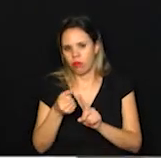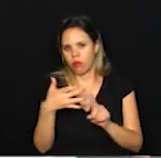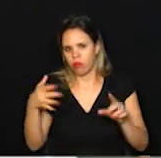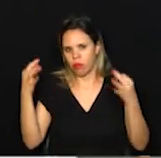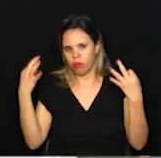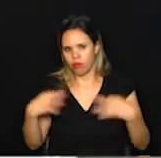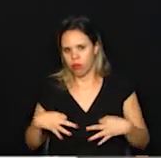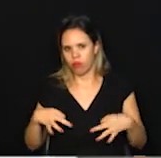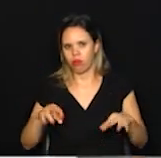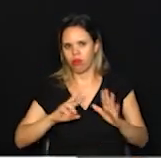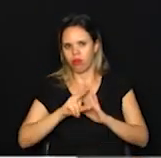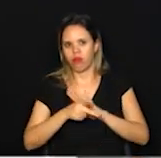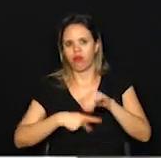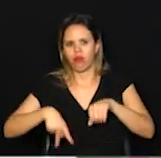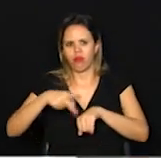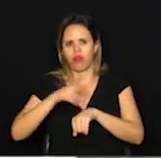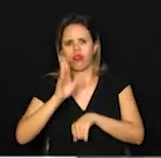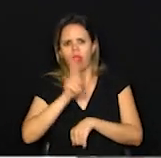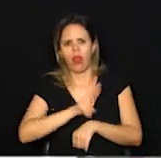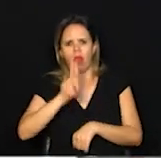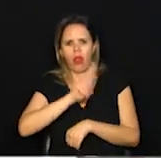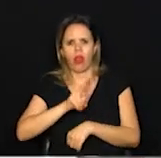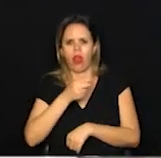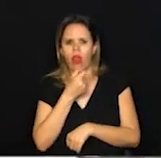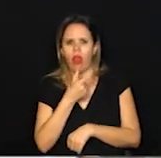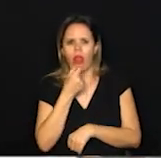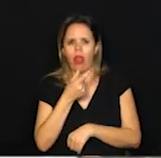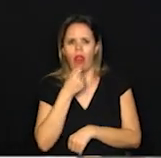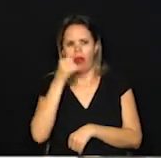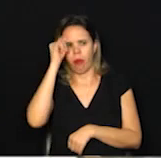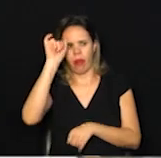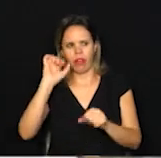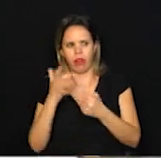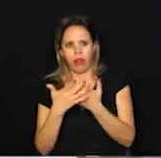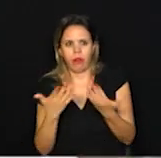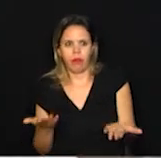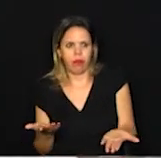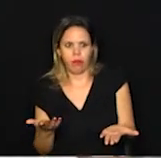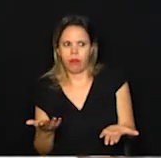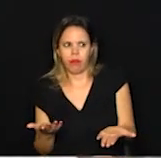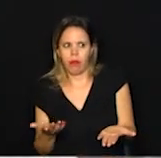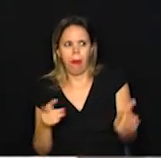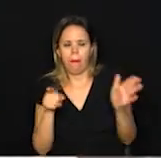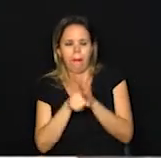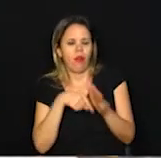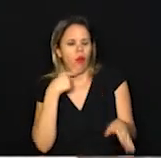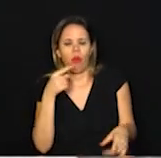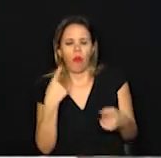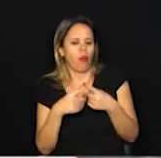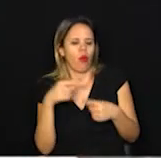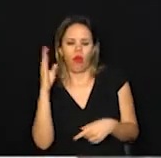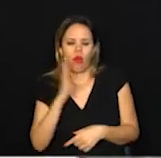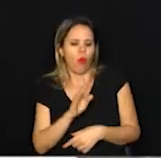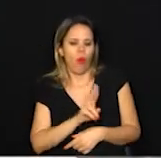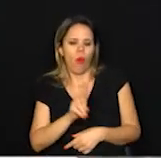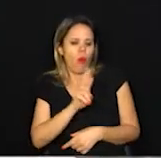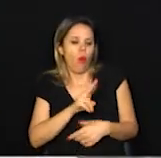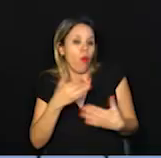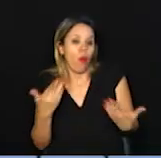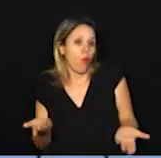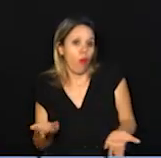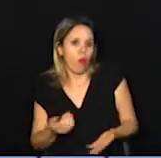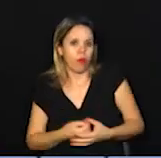explanação que vários países estão utilizando esses medicamentos. Agora aí vem a pergunta, por que no Brasil não utilizar?